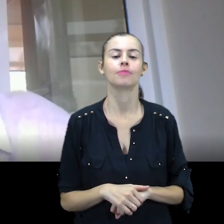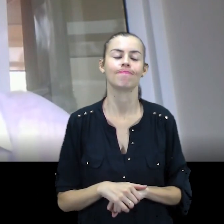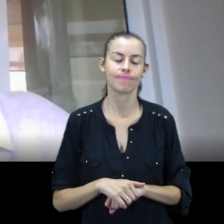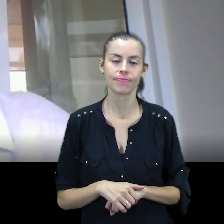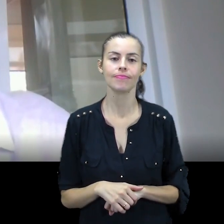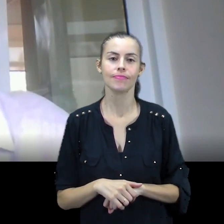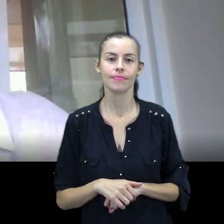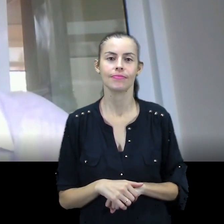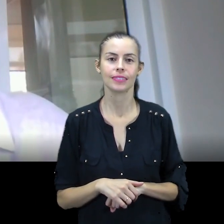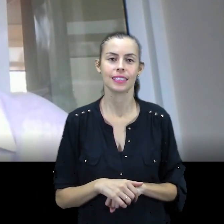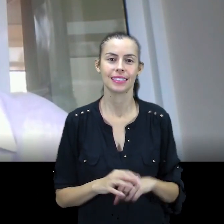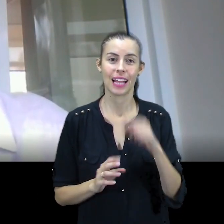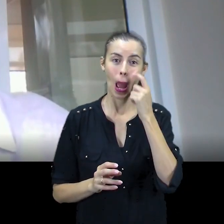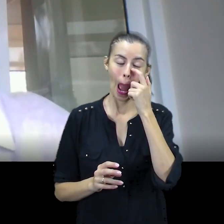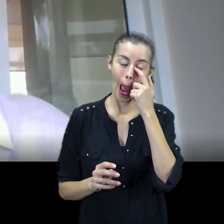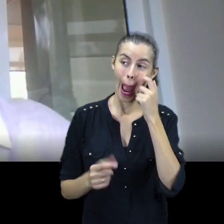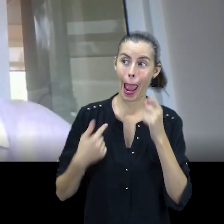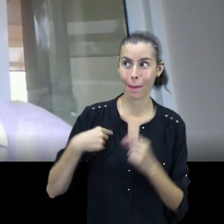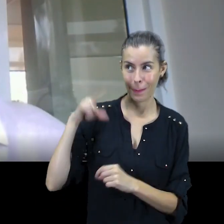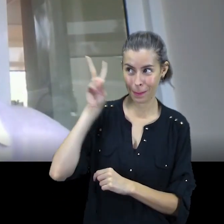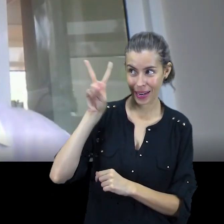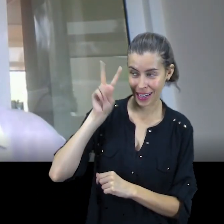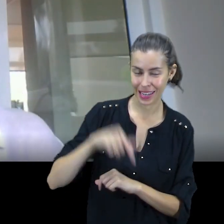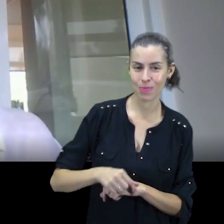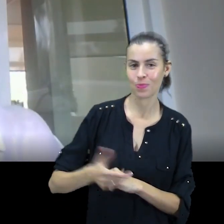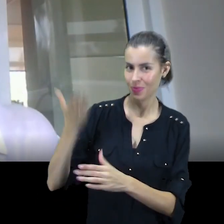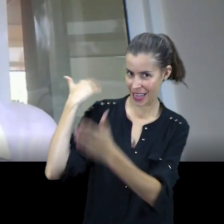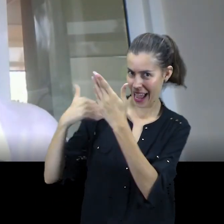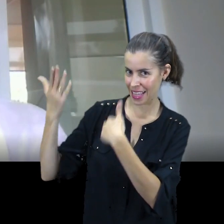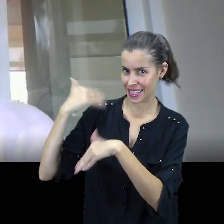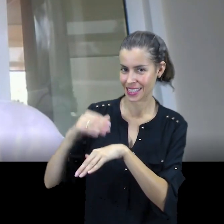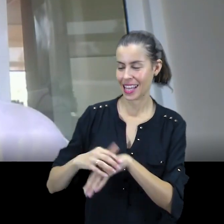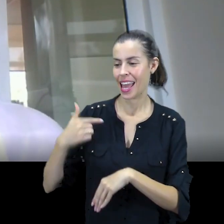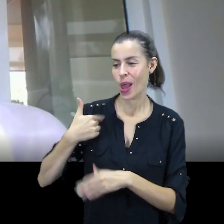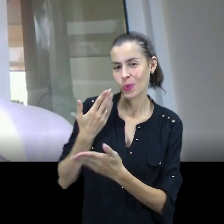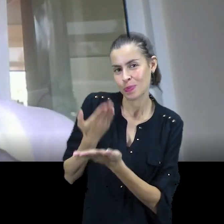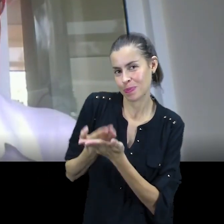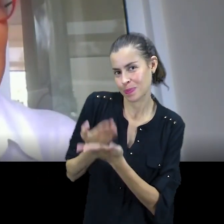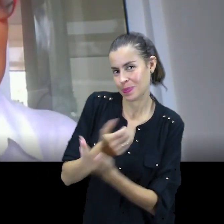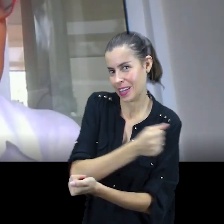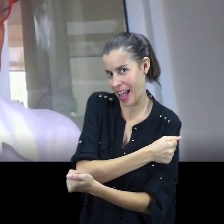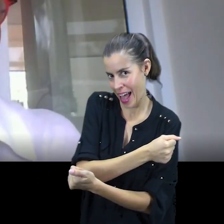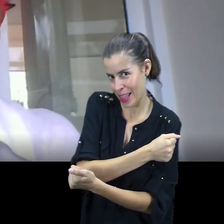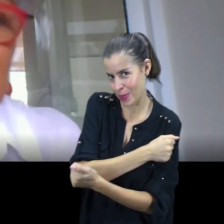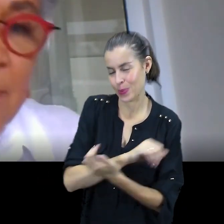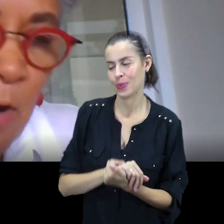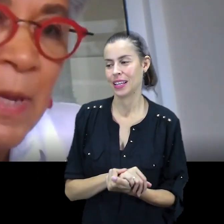né? E isso foi superado já nos anos 80, começo dos anos